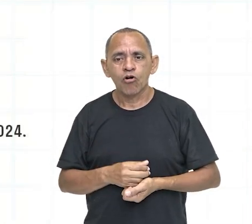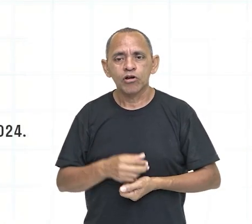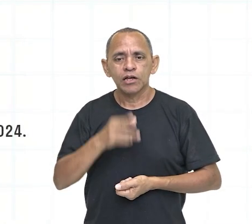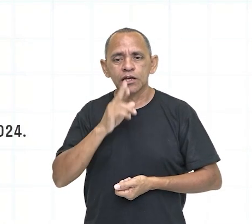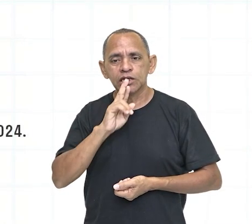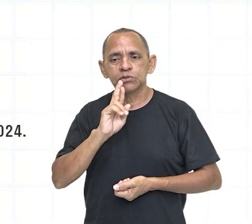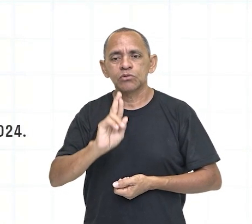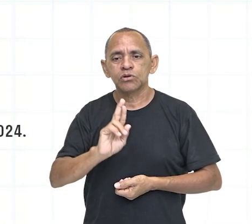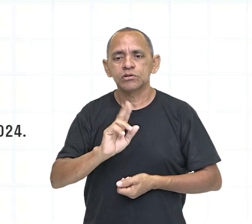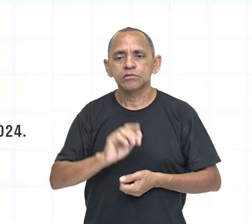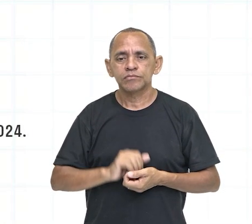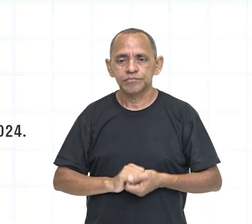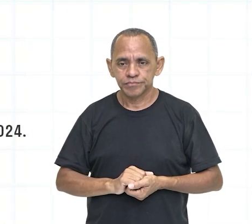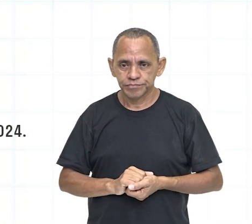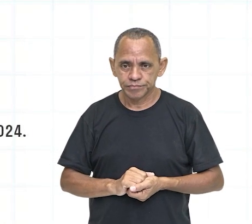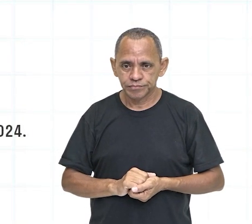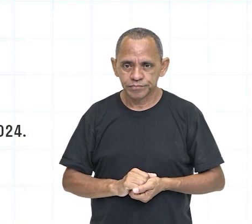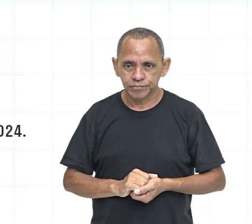correta?